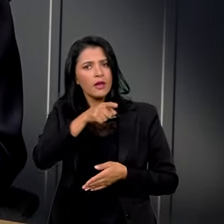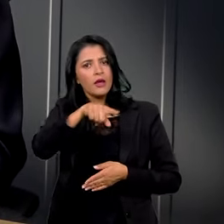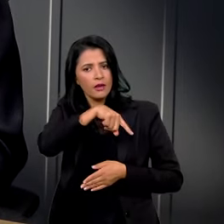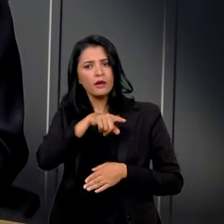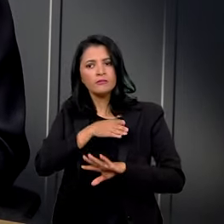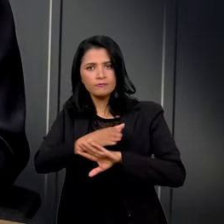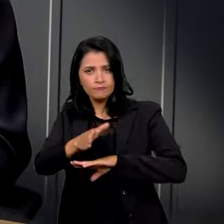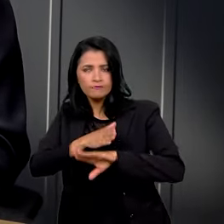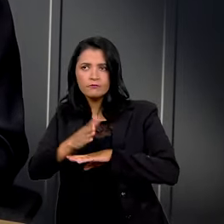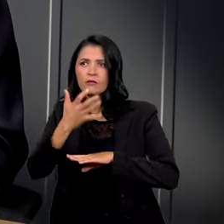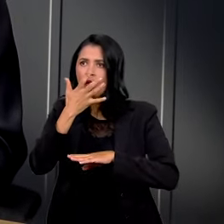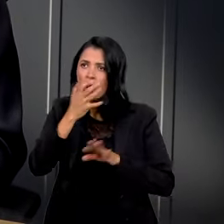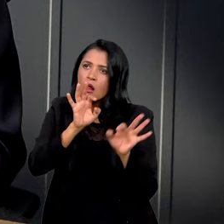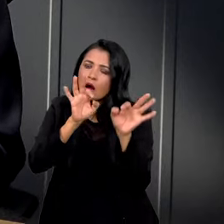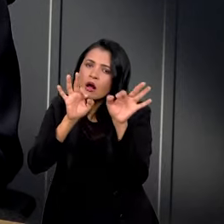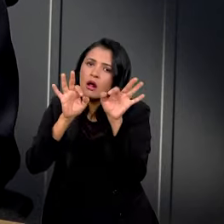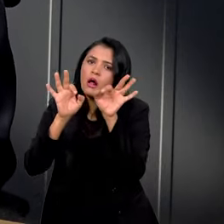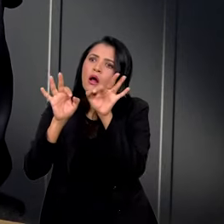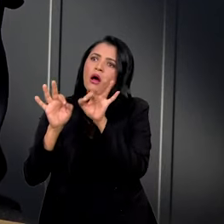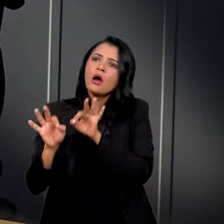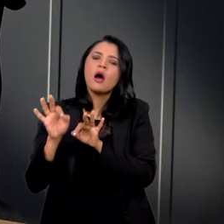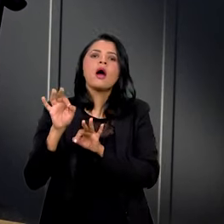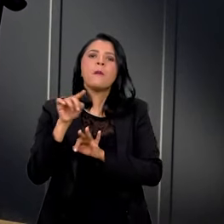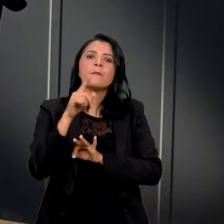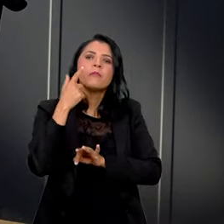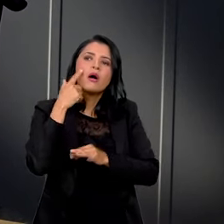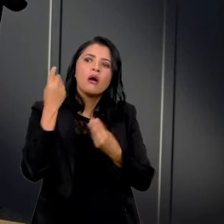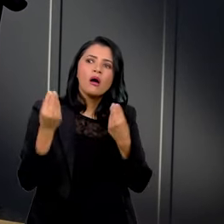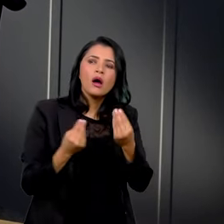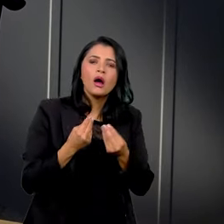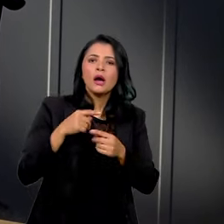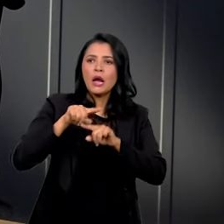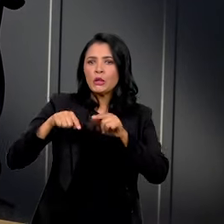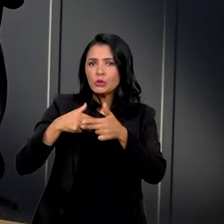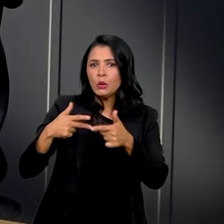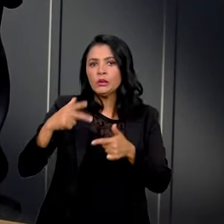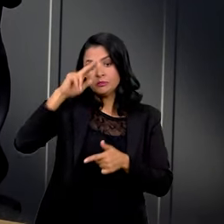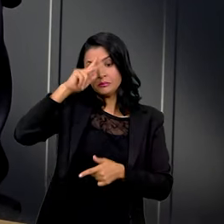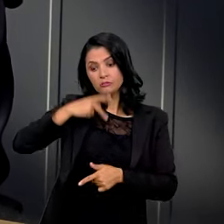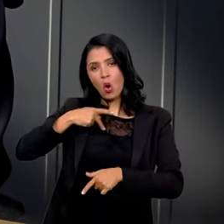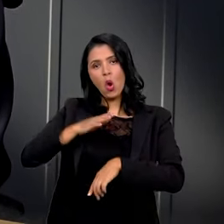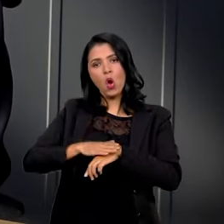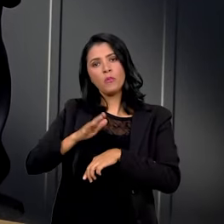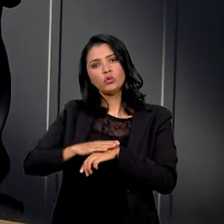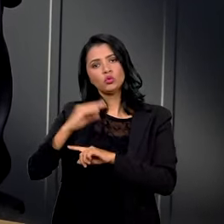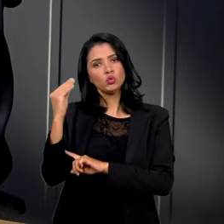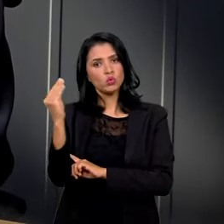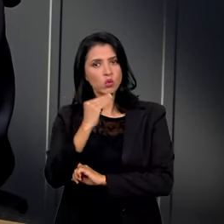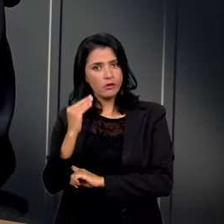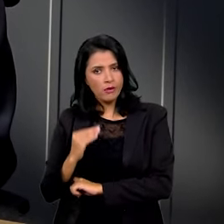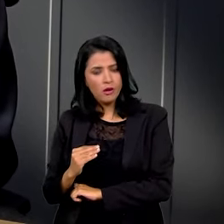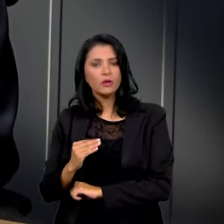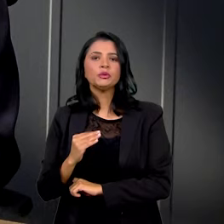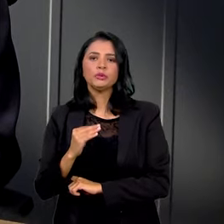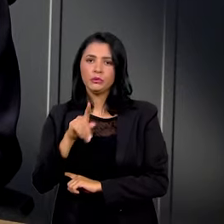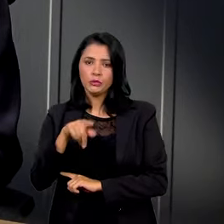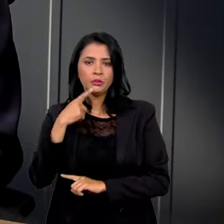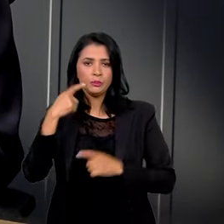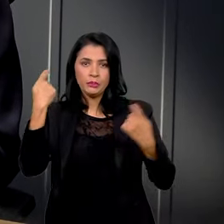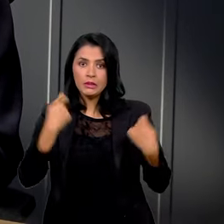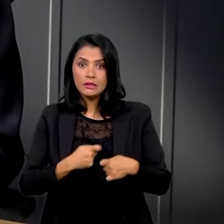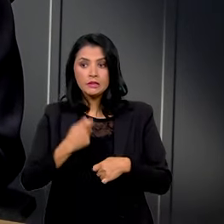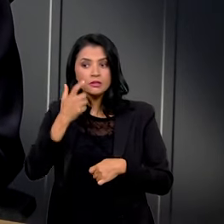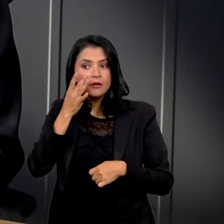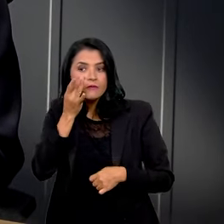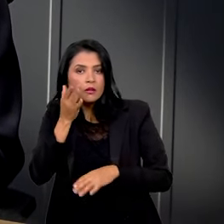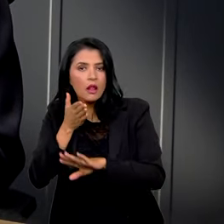e esse profissional ele vai ter acesso né para identificar as questões de autocuidado então questões que